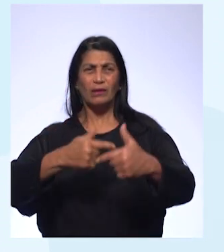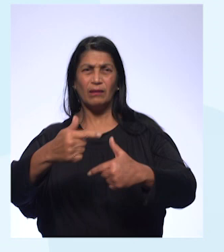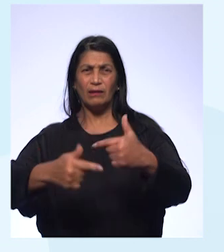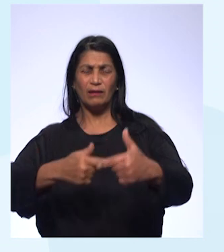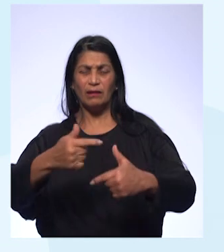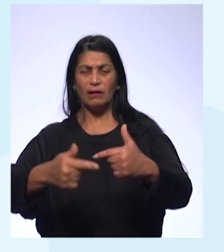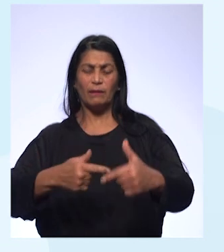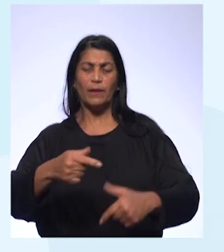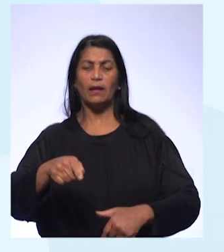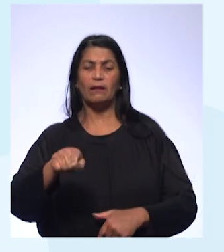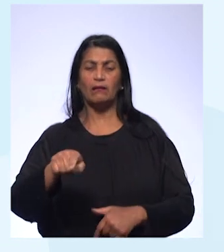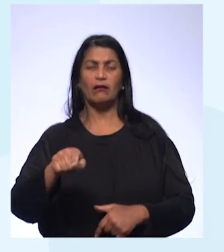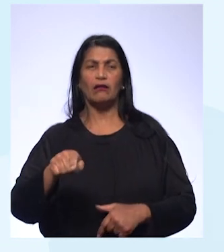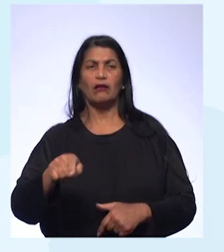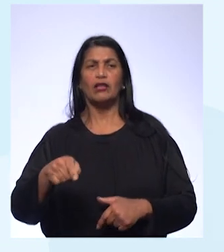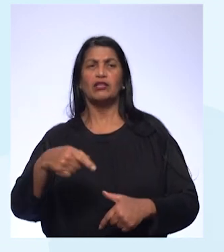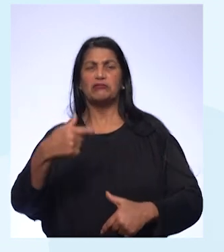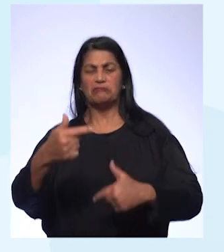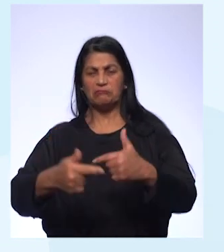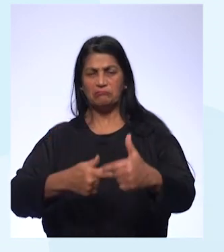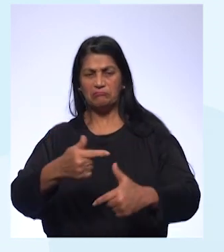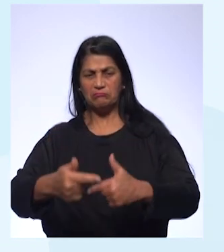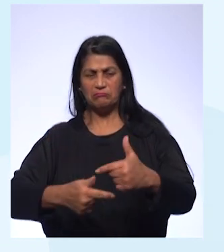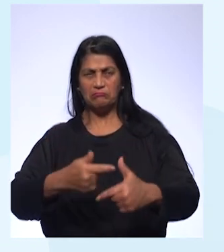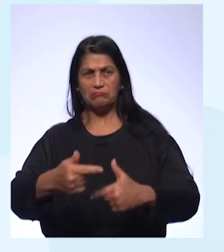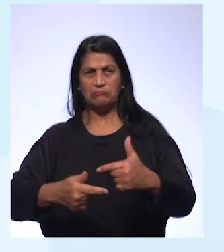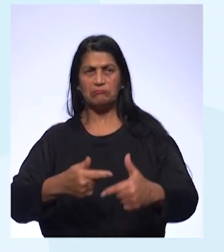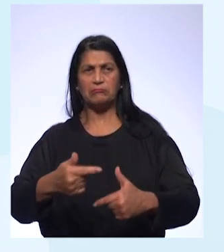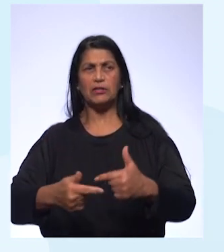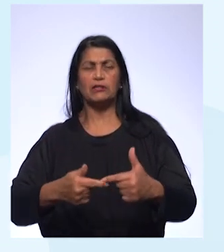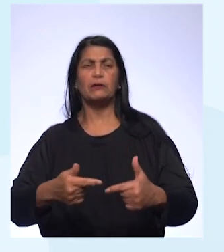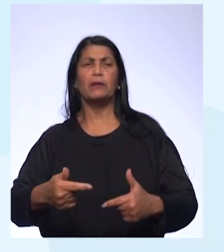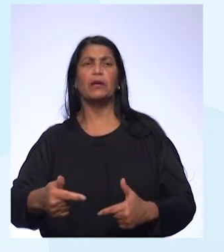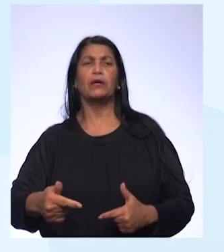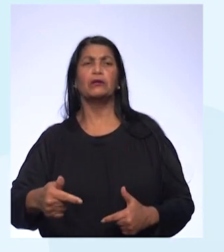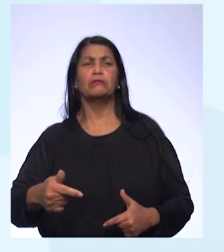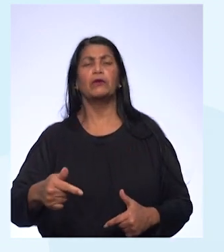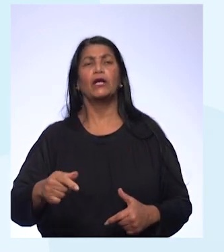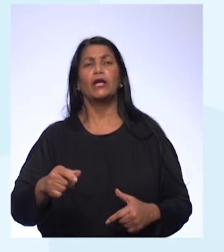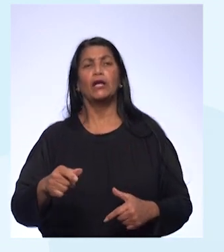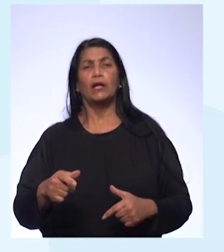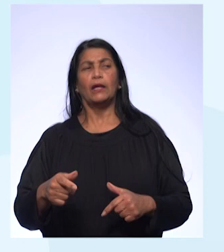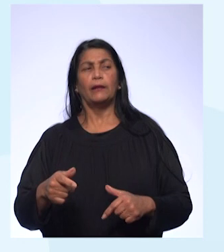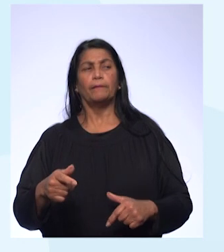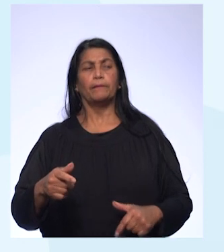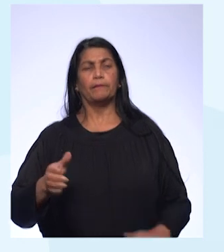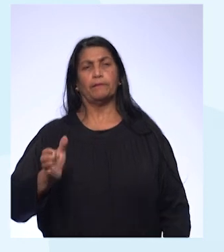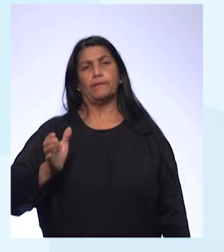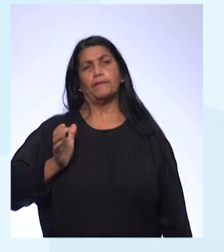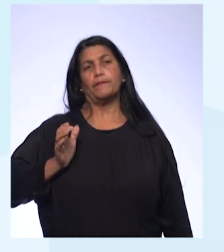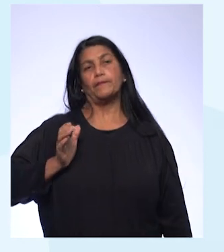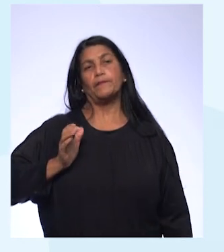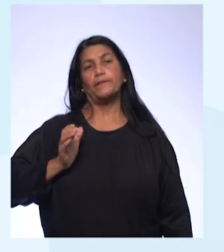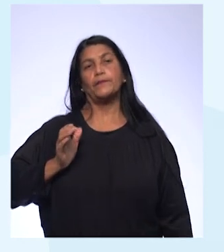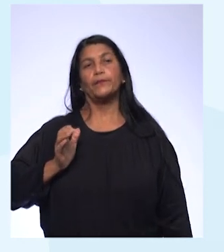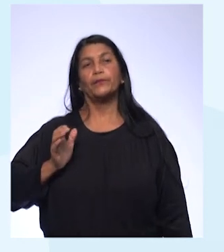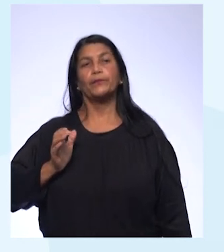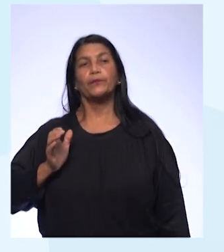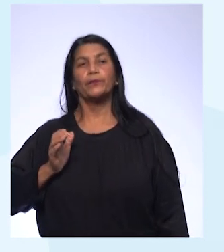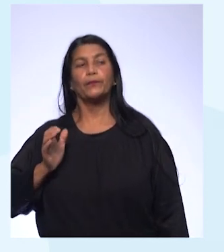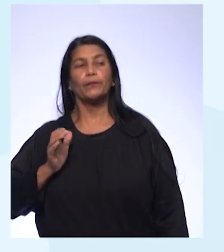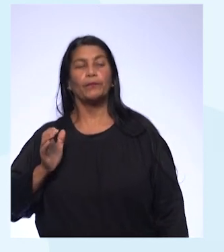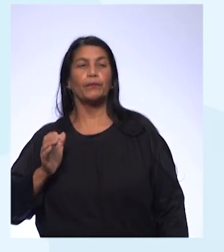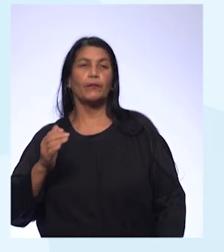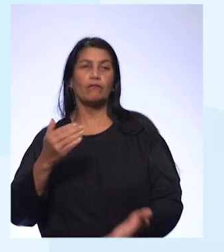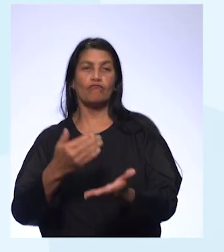vai ser retirado da mão do dono, do burguês, e vai ser entregue aos trabalhadores sob a gestão